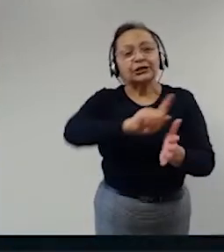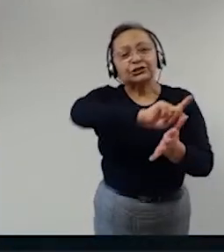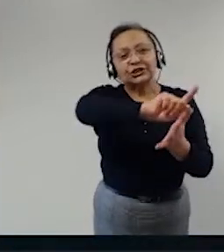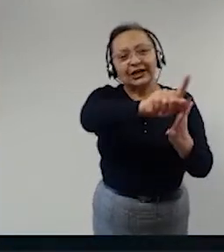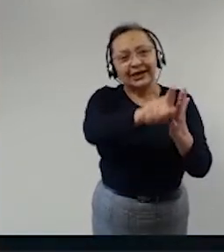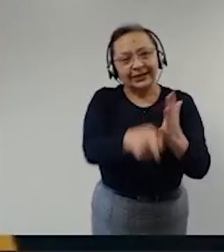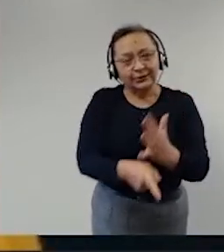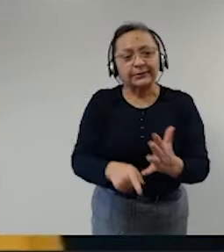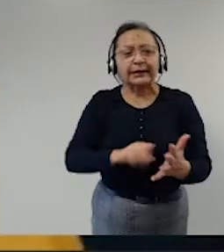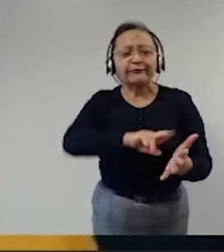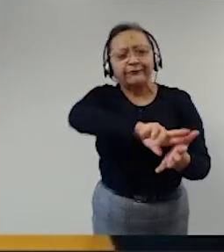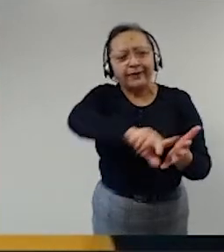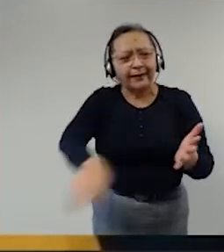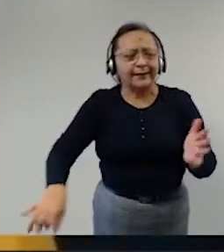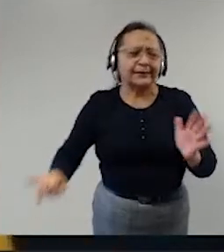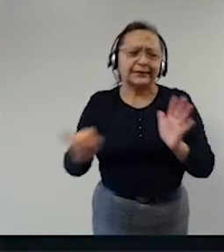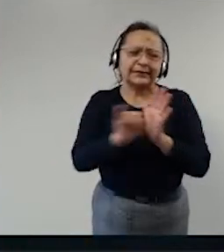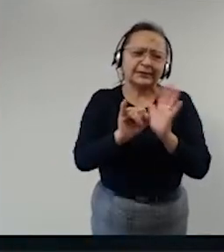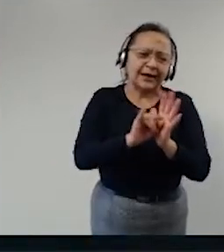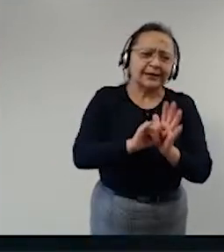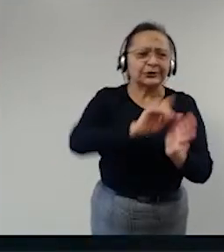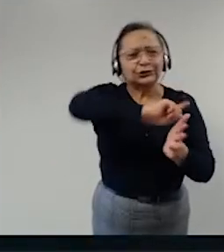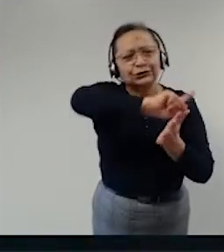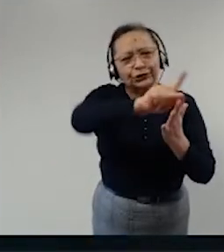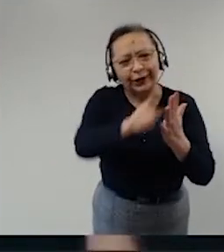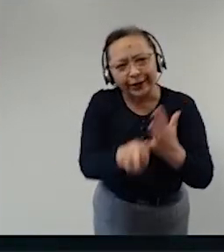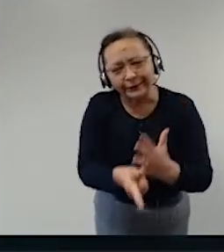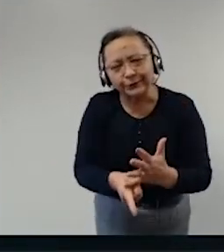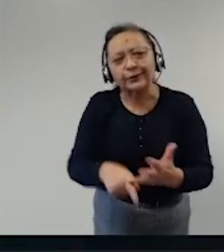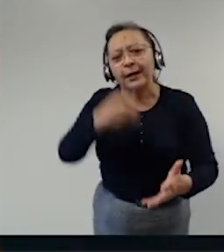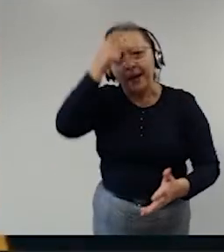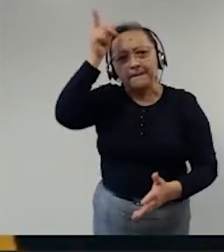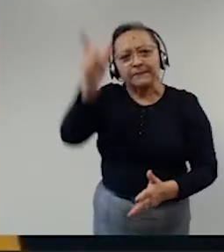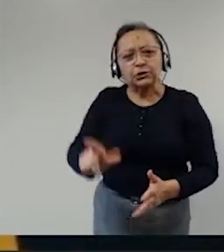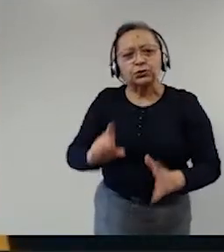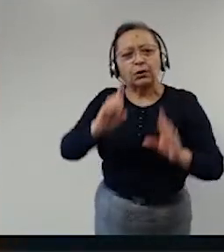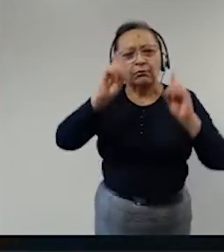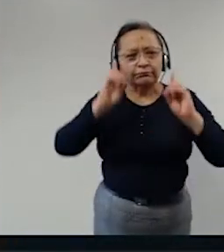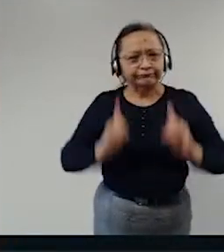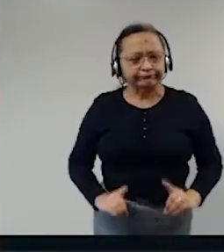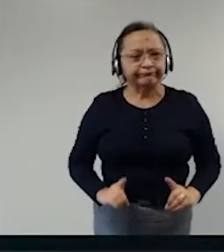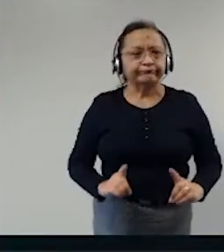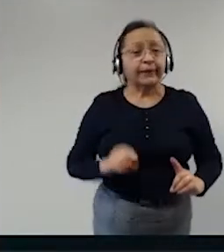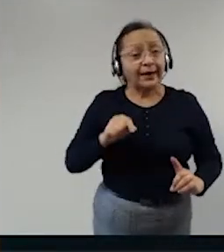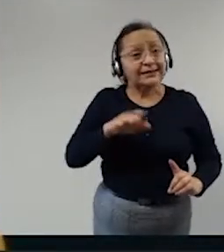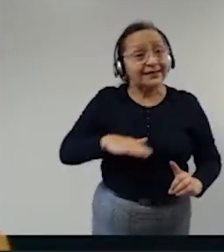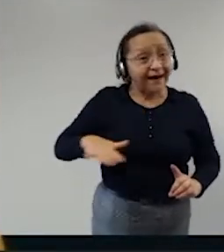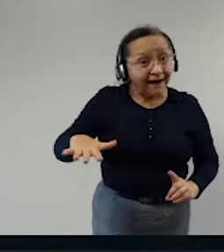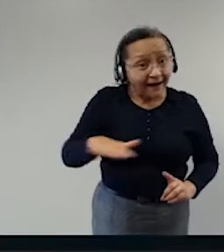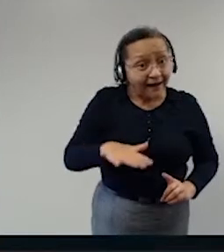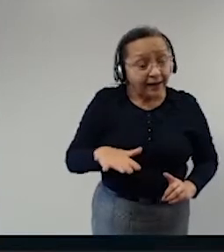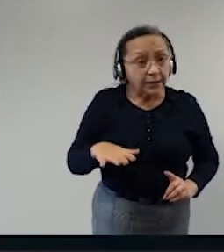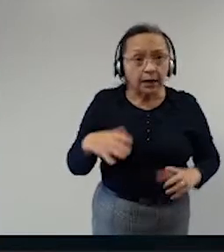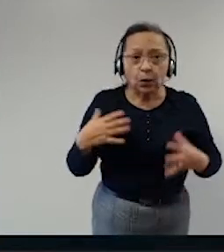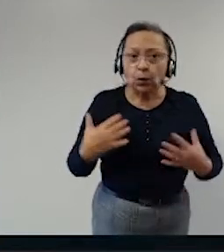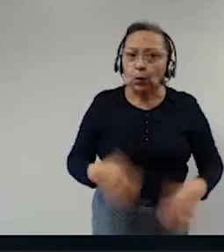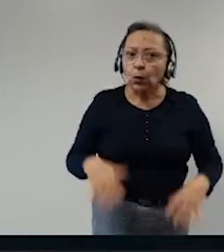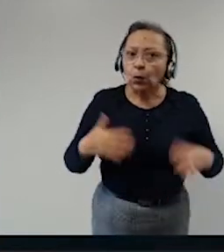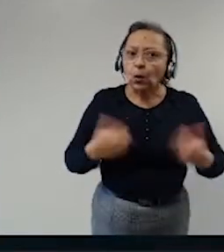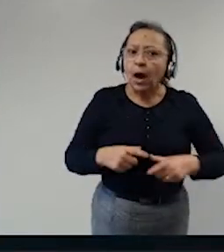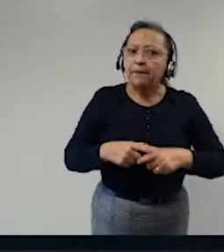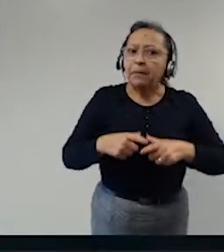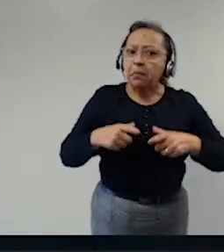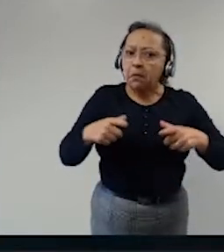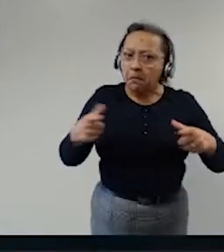as inúmeras identificações de gêneros, a pessoas com deficiência. Esse campo emerge e essa